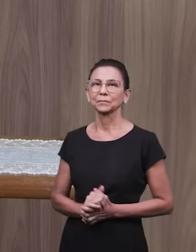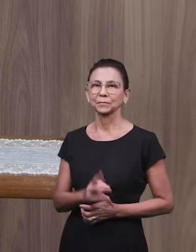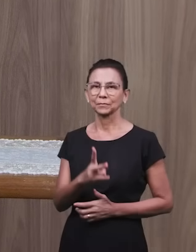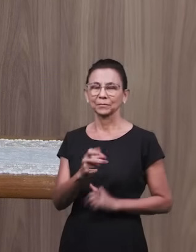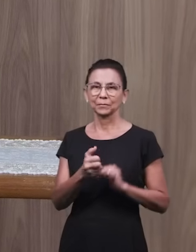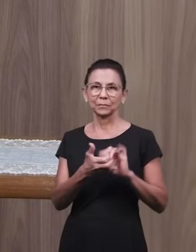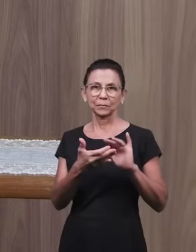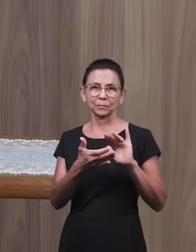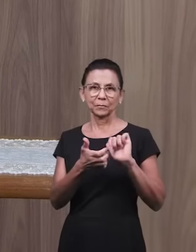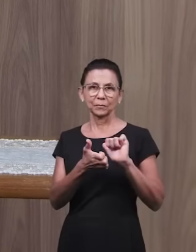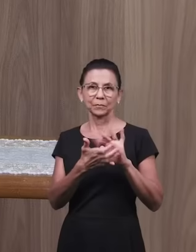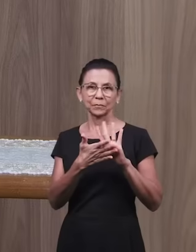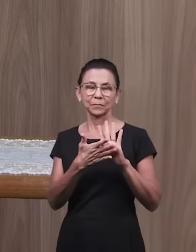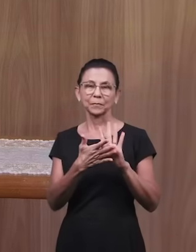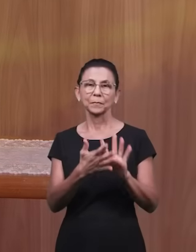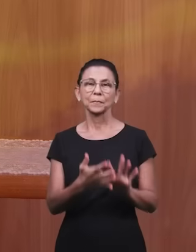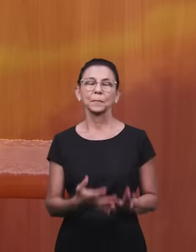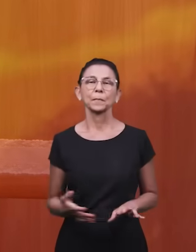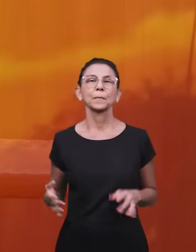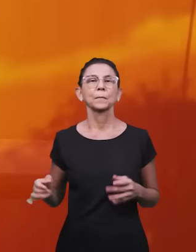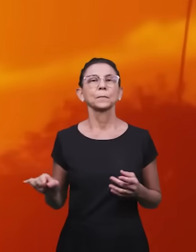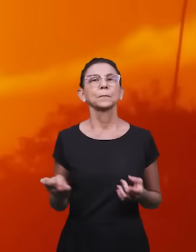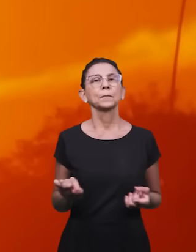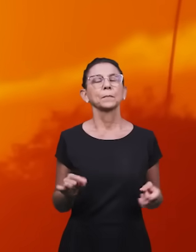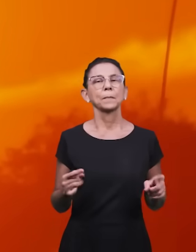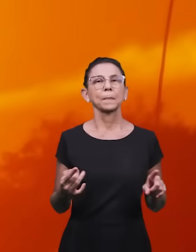Mais um louvor de adoração ao Senhor.